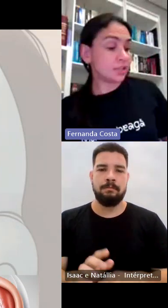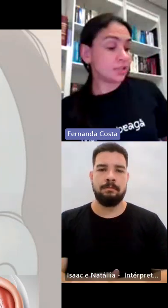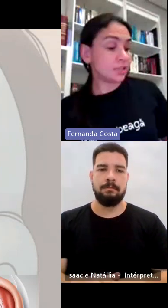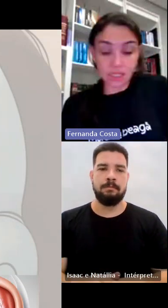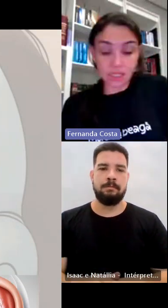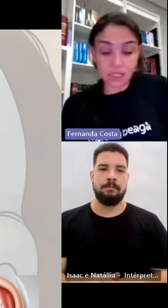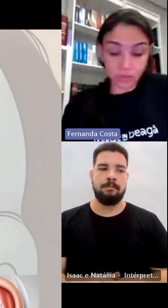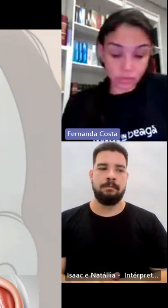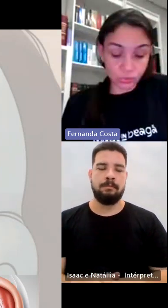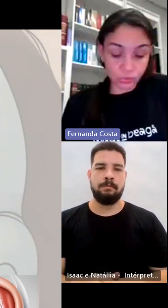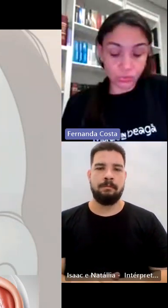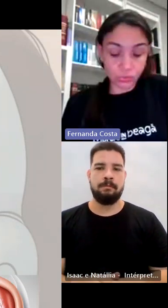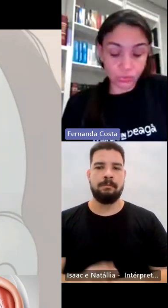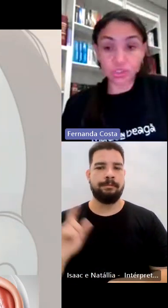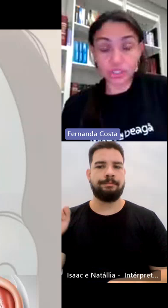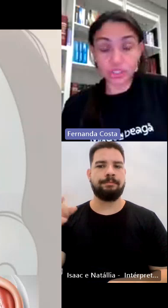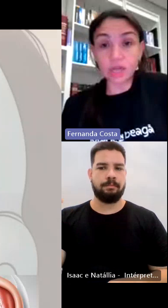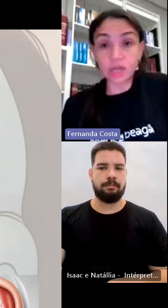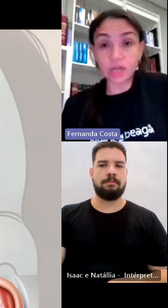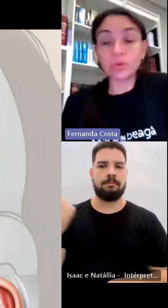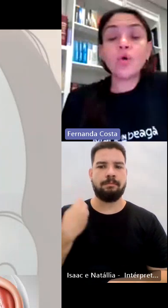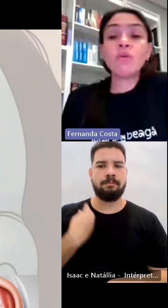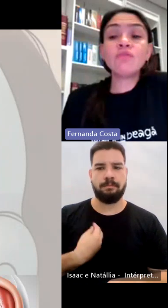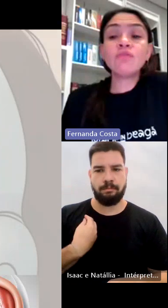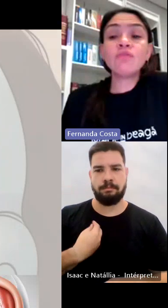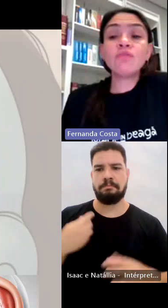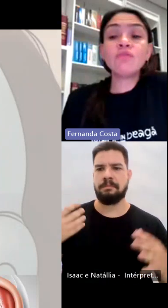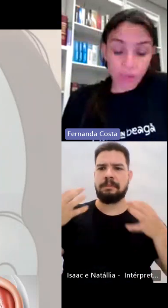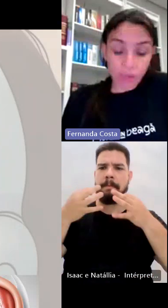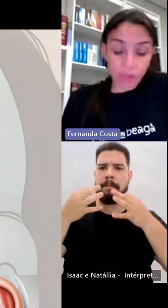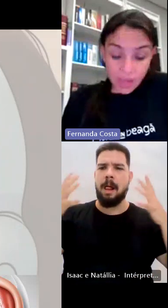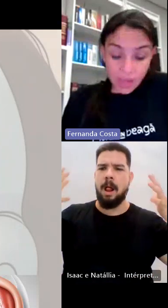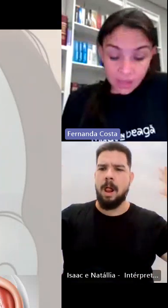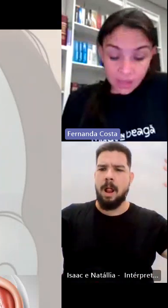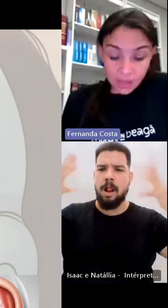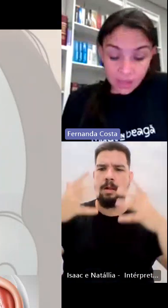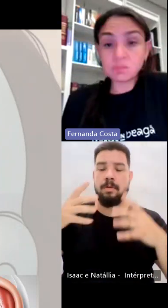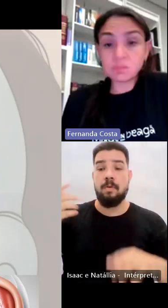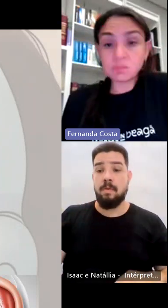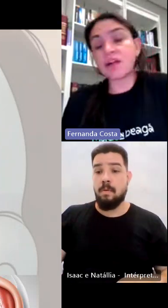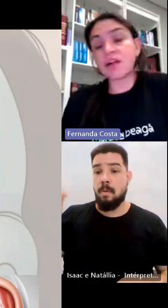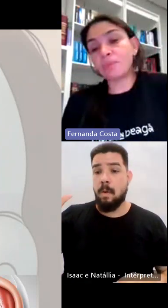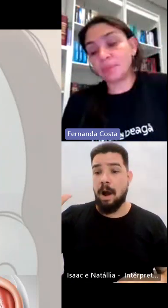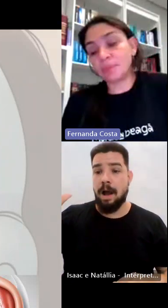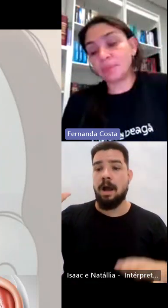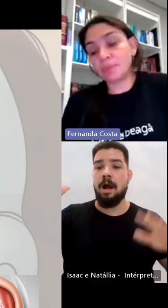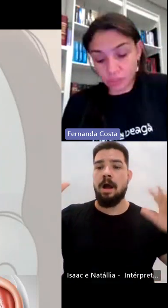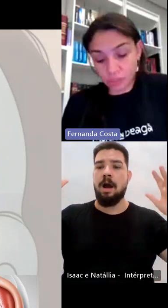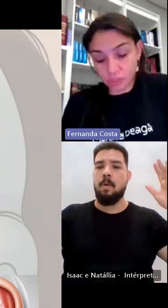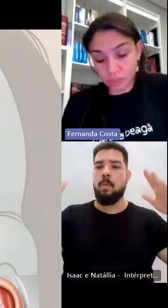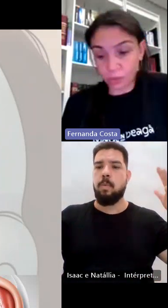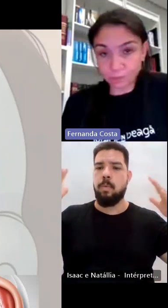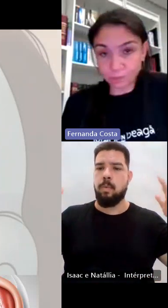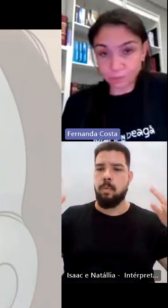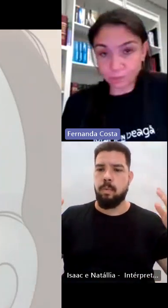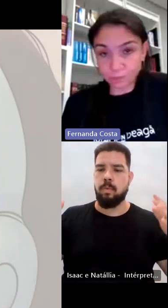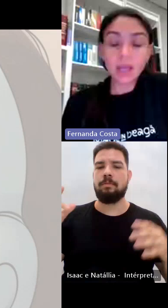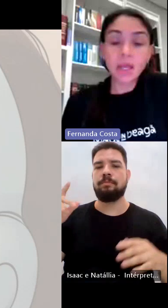sons que estão no nosso cotidiano, o movimento do ar, ele é responsável pela produção do